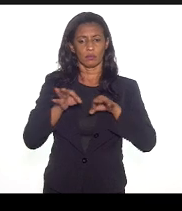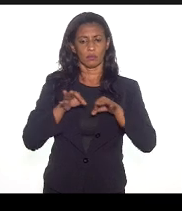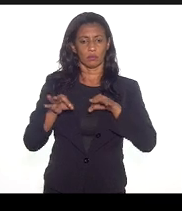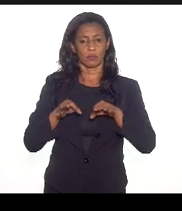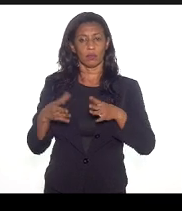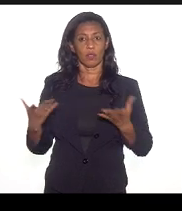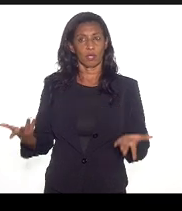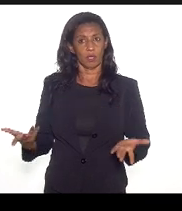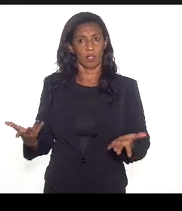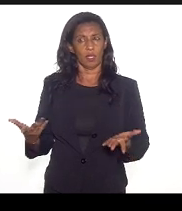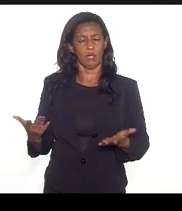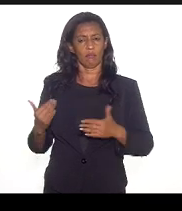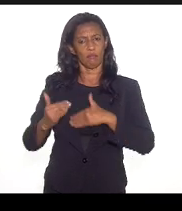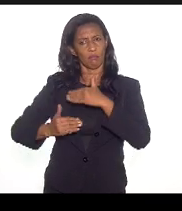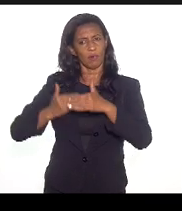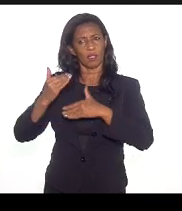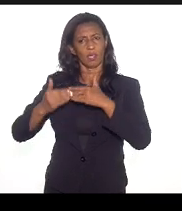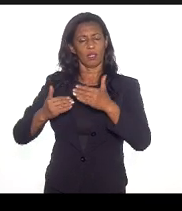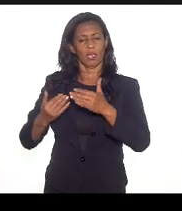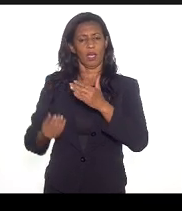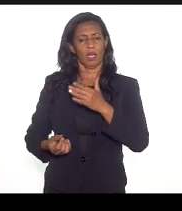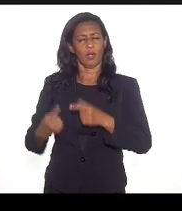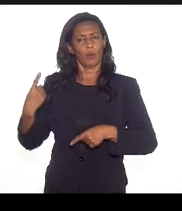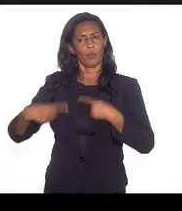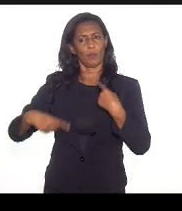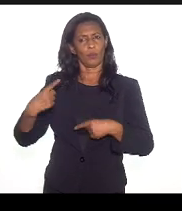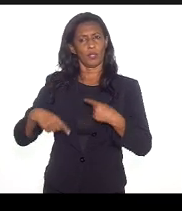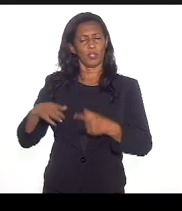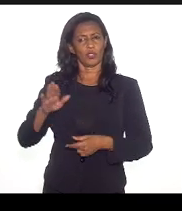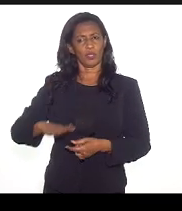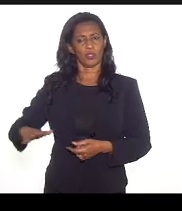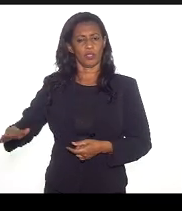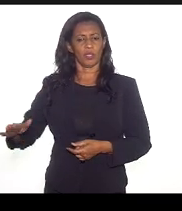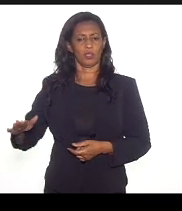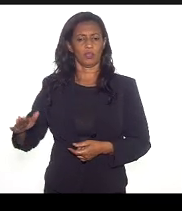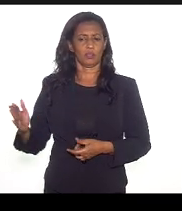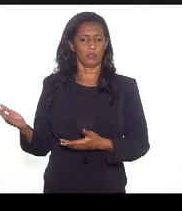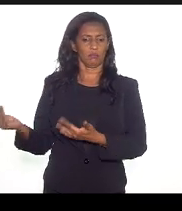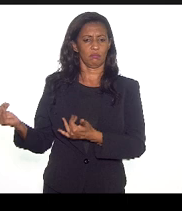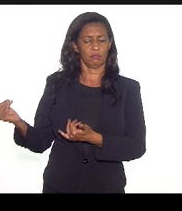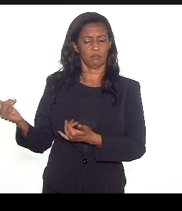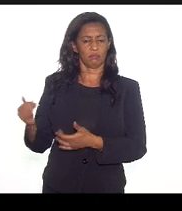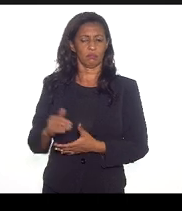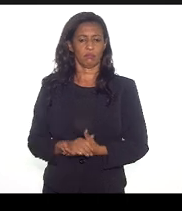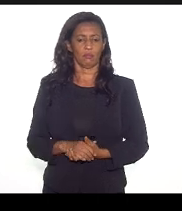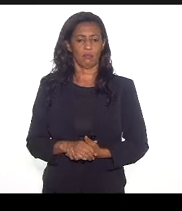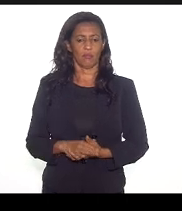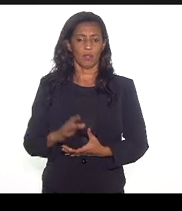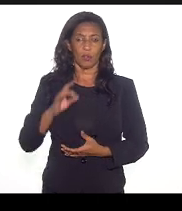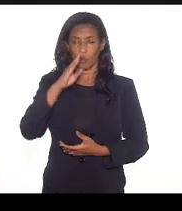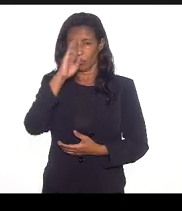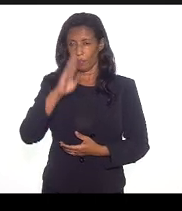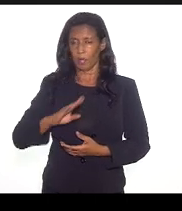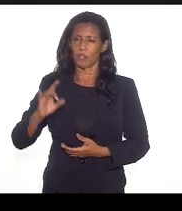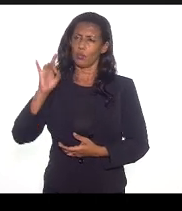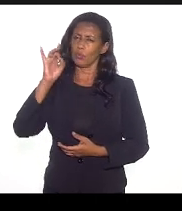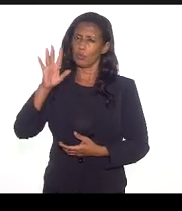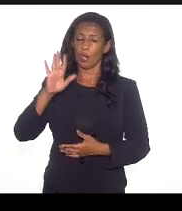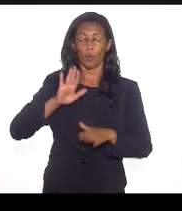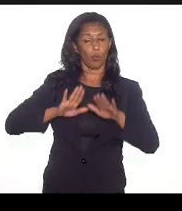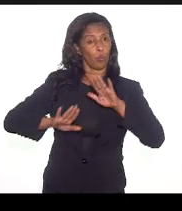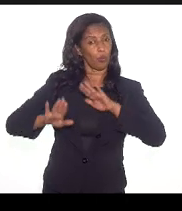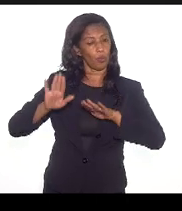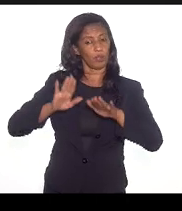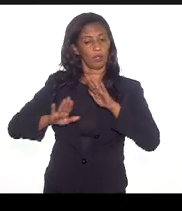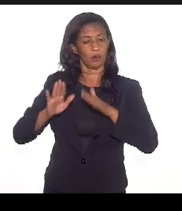inclusive, construíram a política de infância e adolescência no Brasil. Então, só para ressaltar o